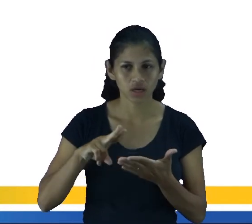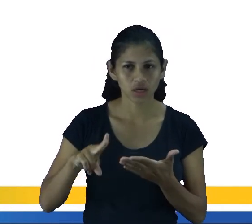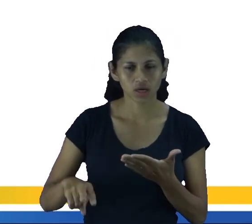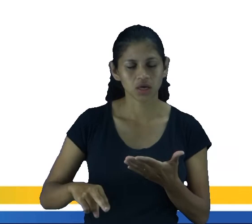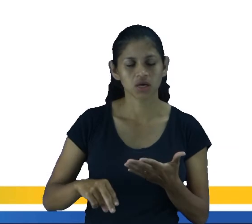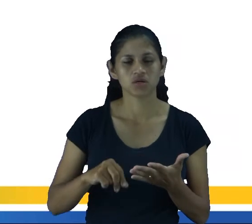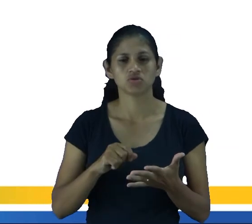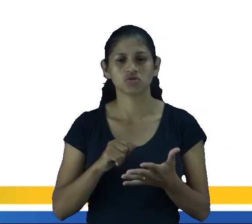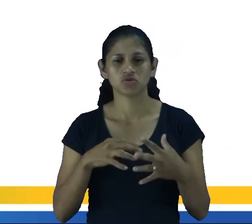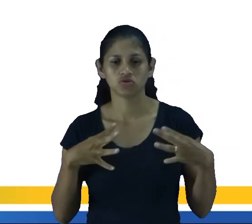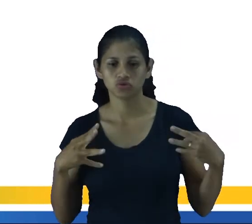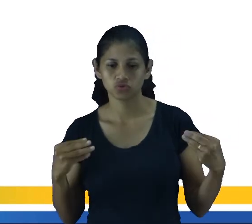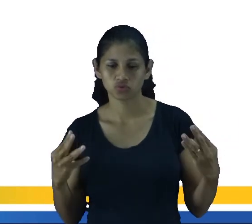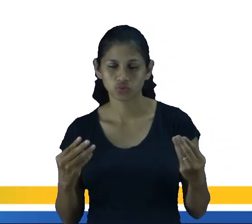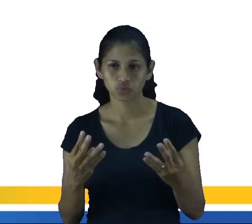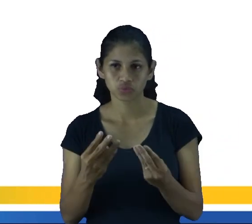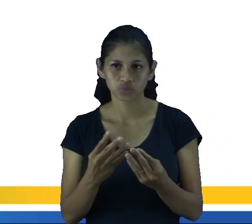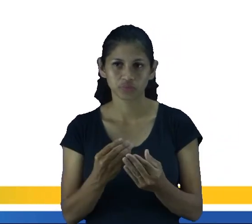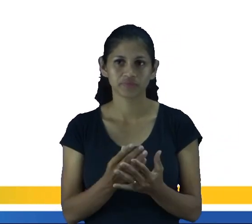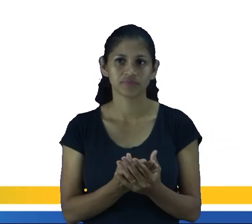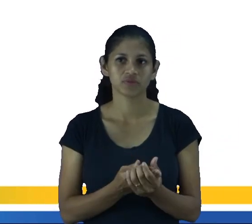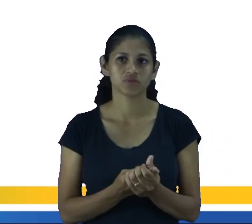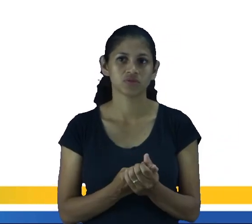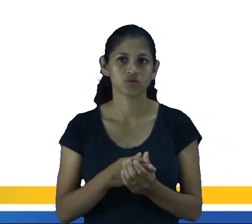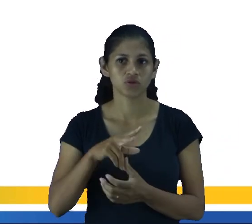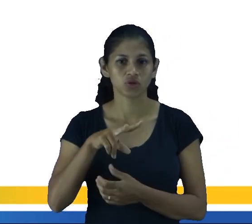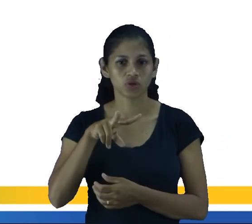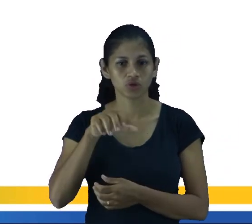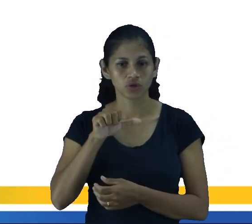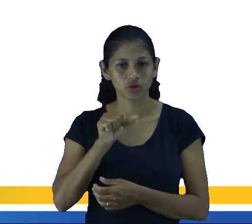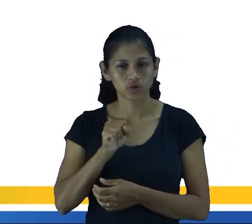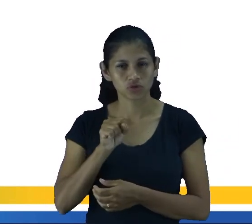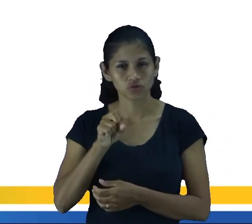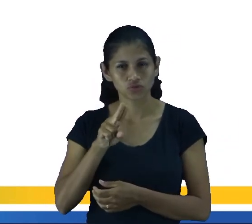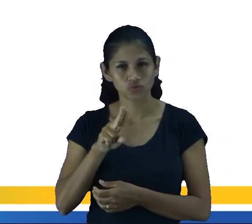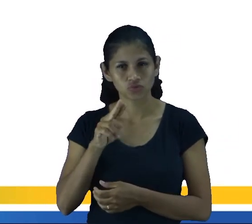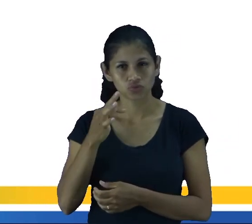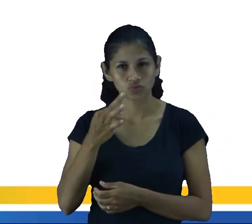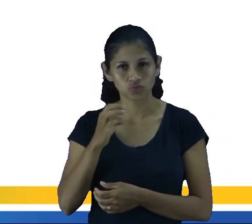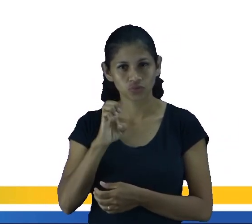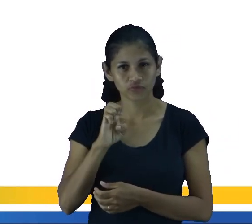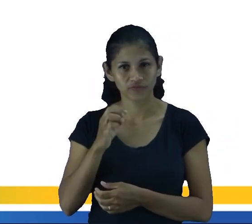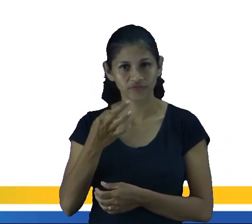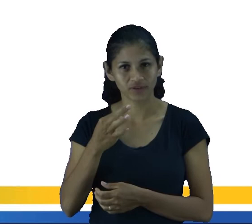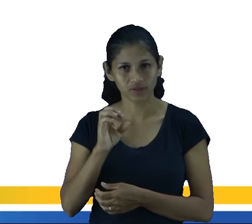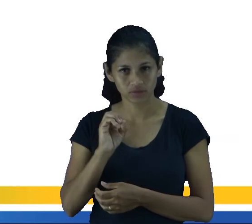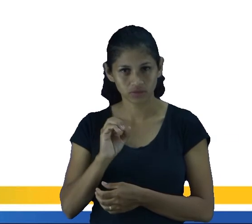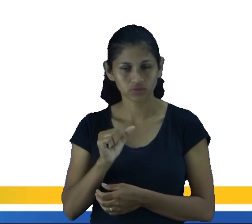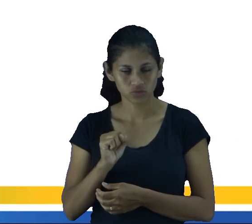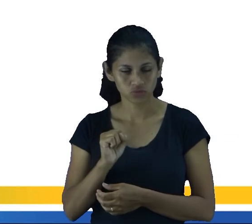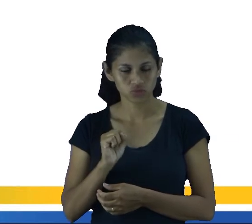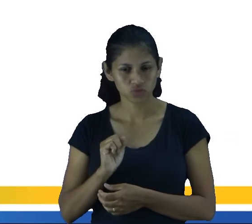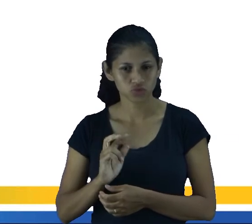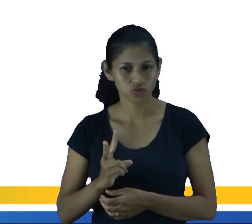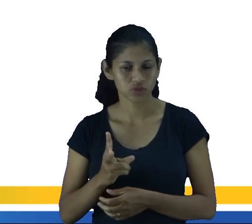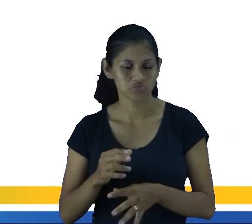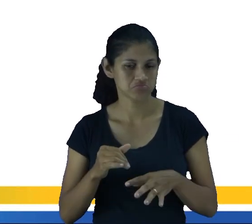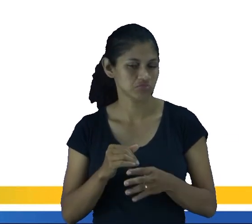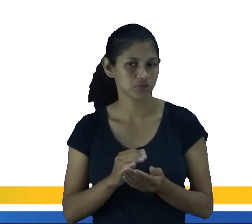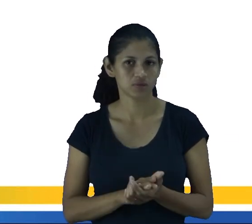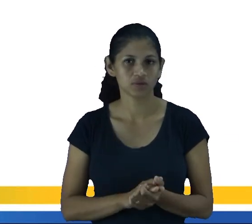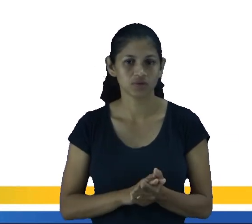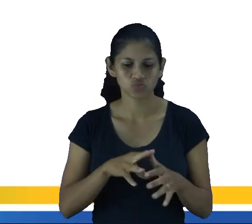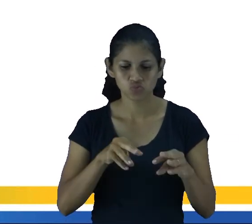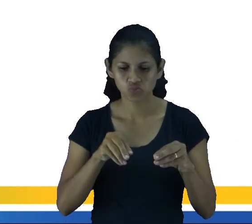Então, o sulfeto, né, eles são todos insolúveis, exceto quando eles estão ligados a esses compostos. Os carbonatos